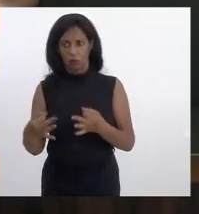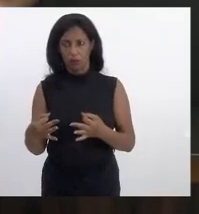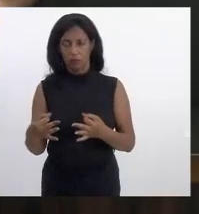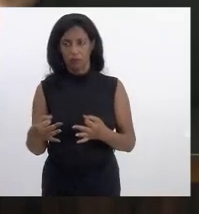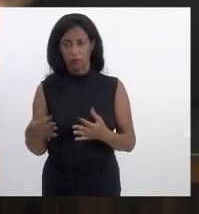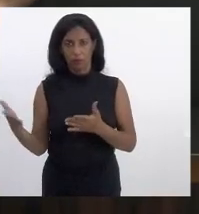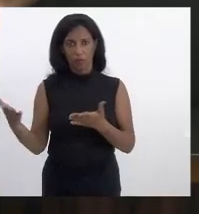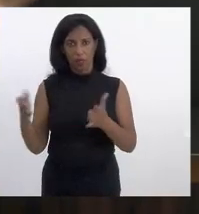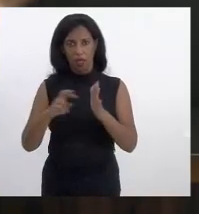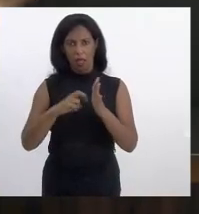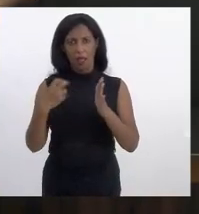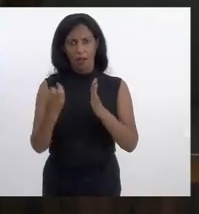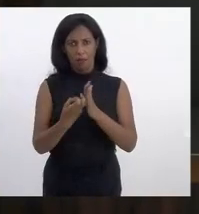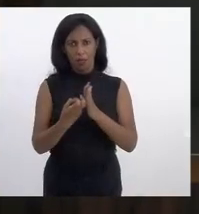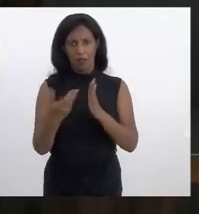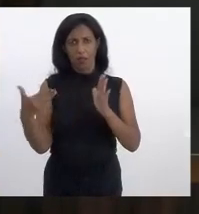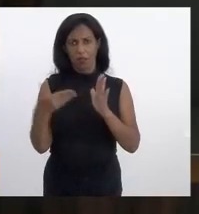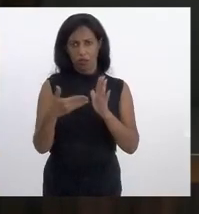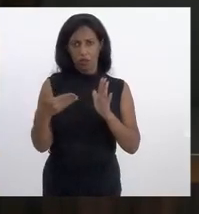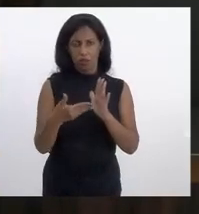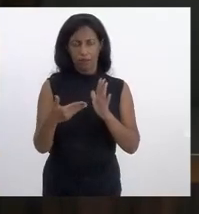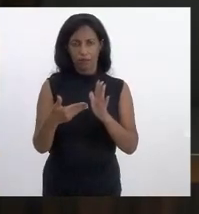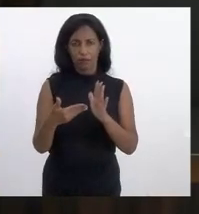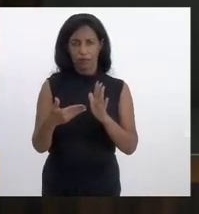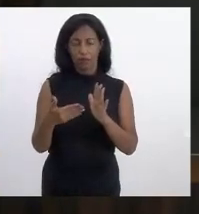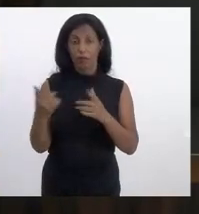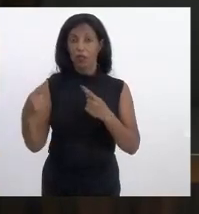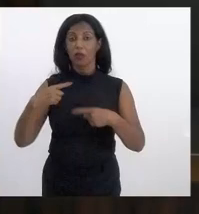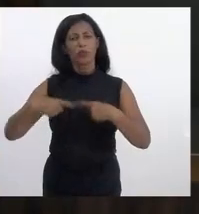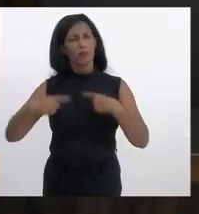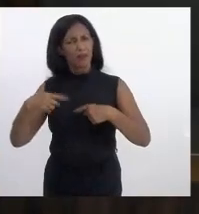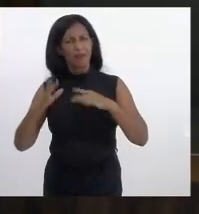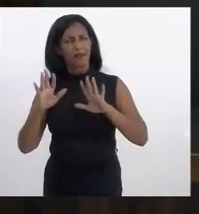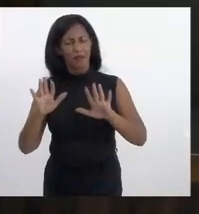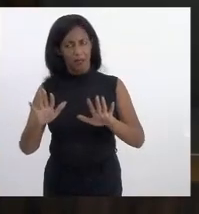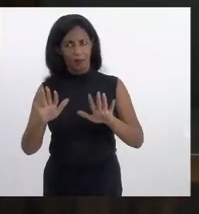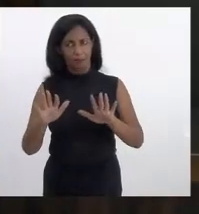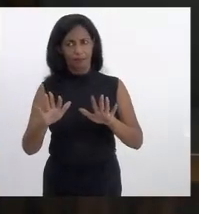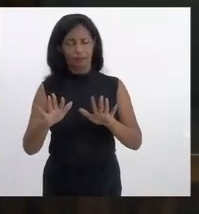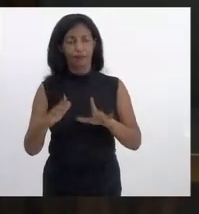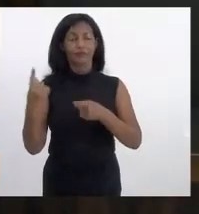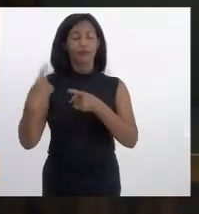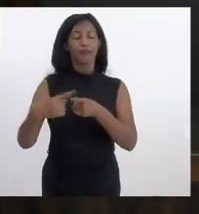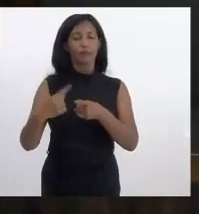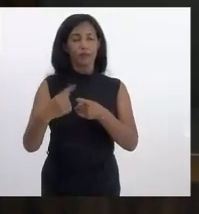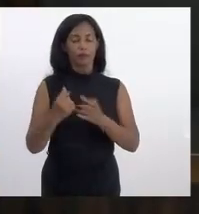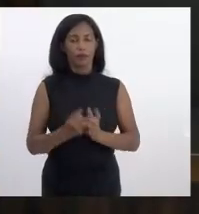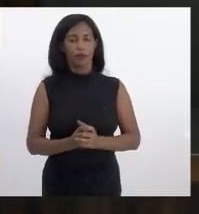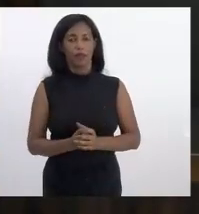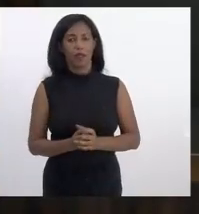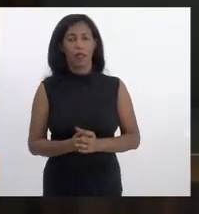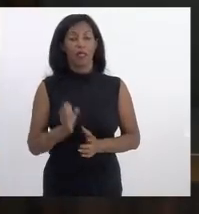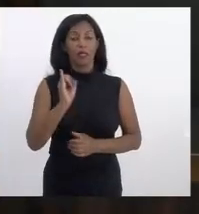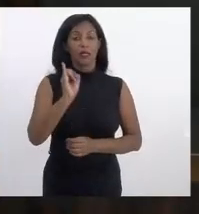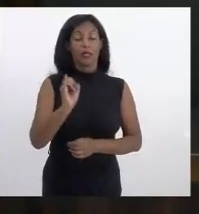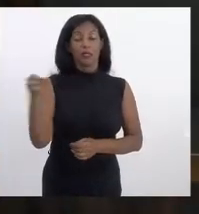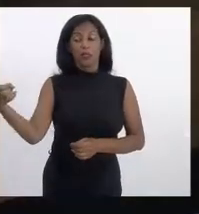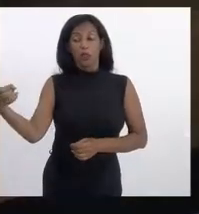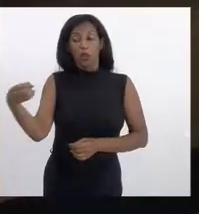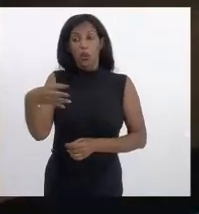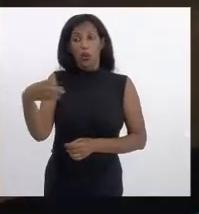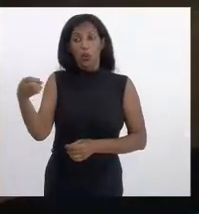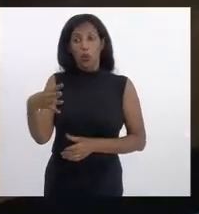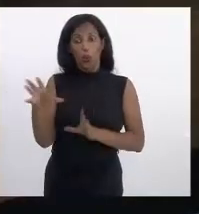é a emenda que nós estamos estabelecendo assim nós estamos debatendo isso mas por quê Porque se este